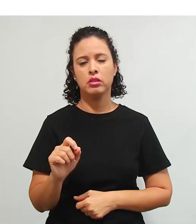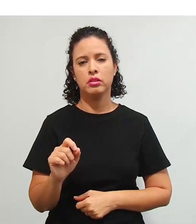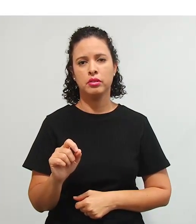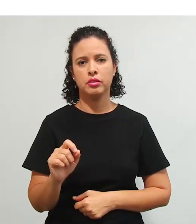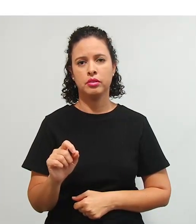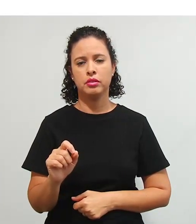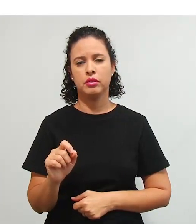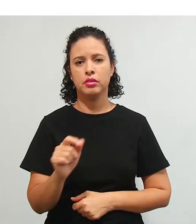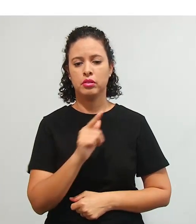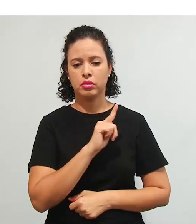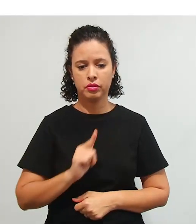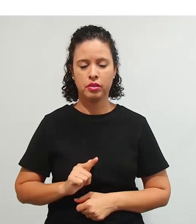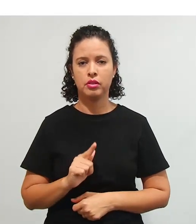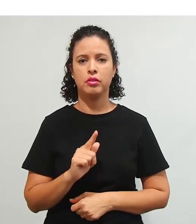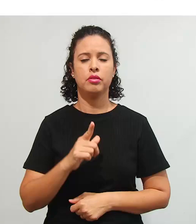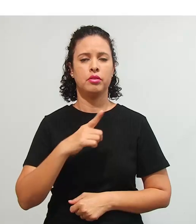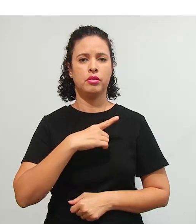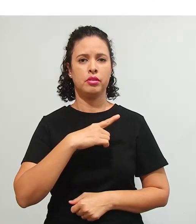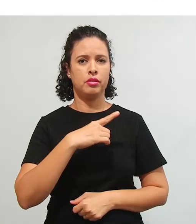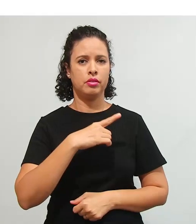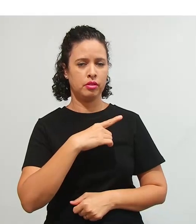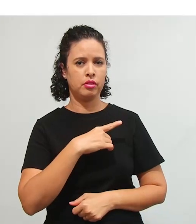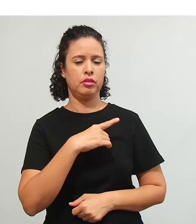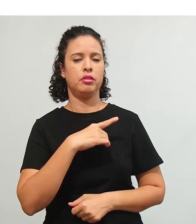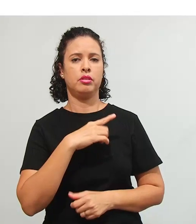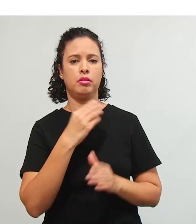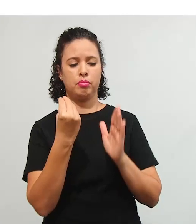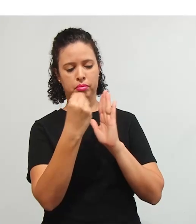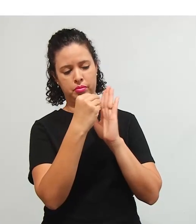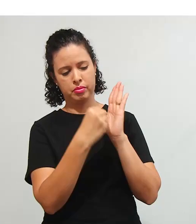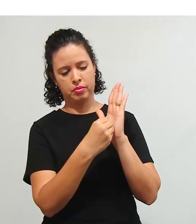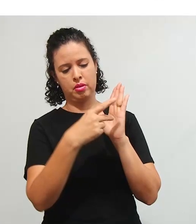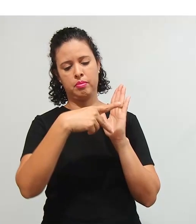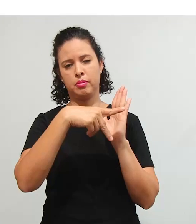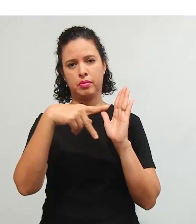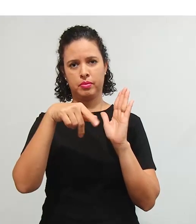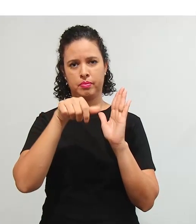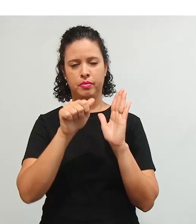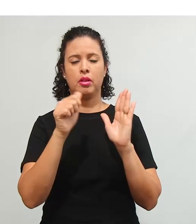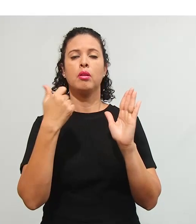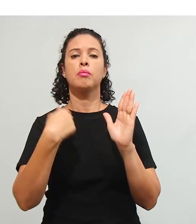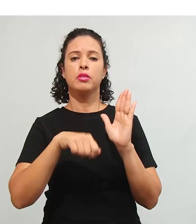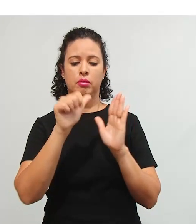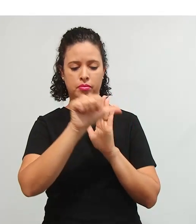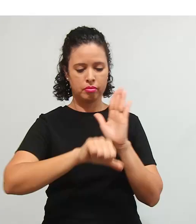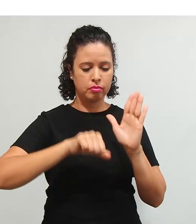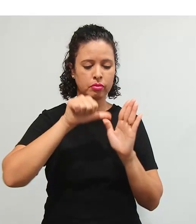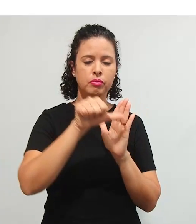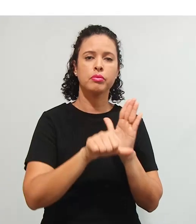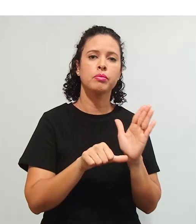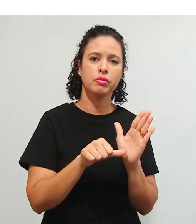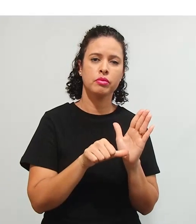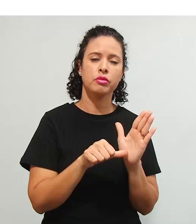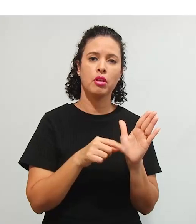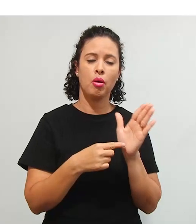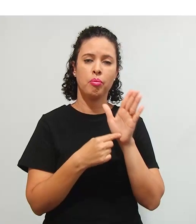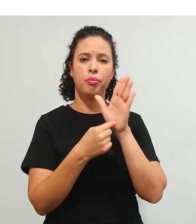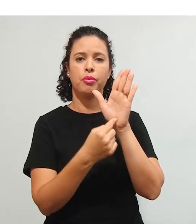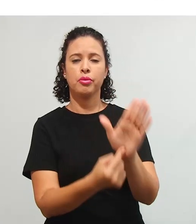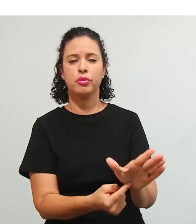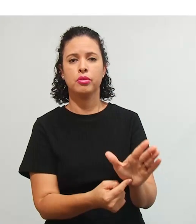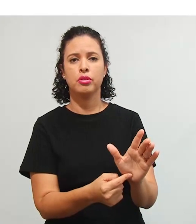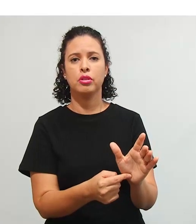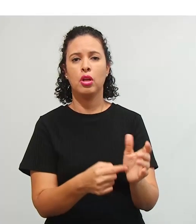fazer esse cadastro lá no orçamento, no PPA, tem que fazer essas alterações já